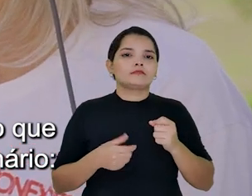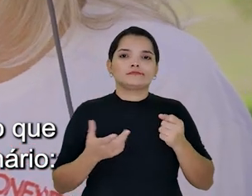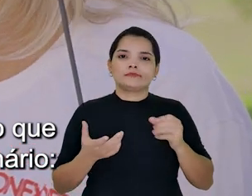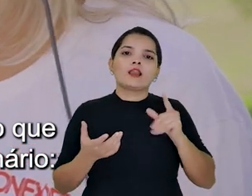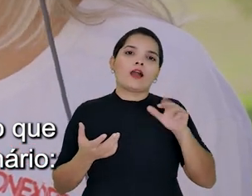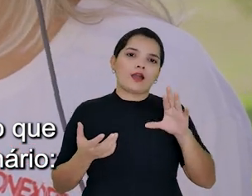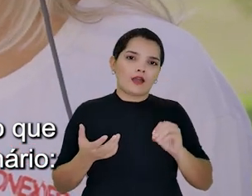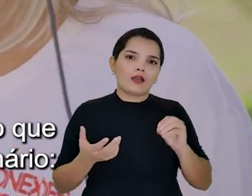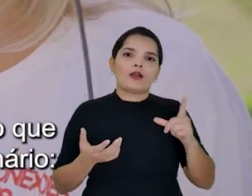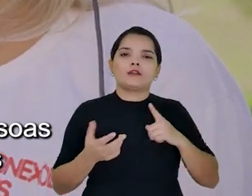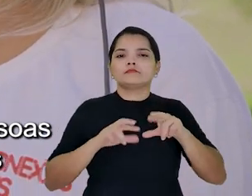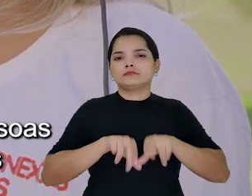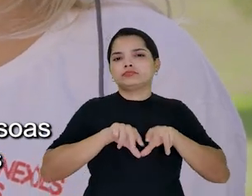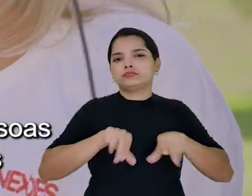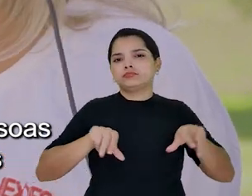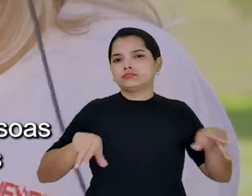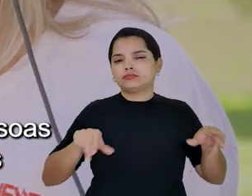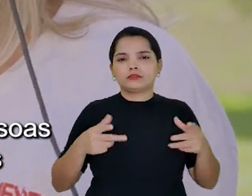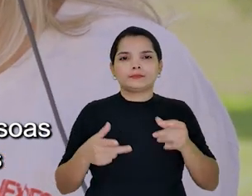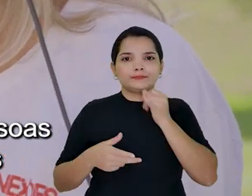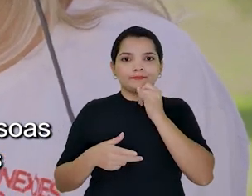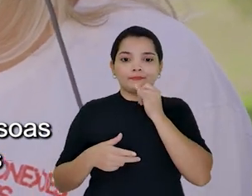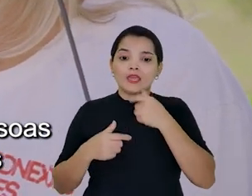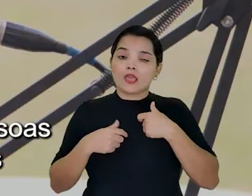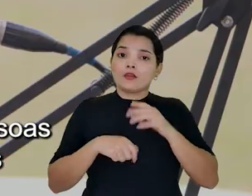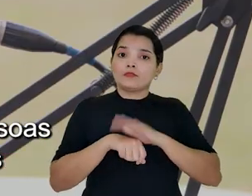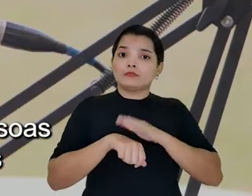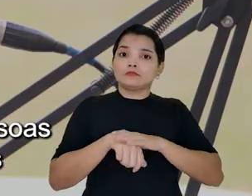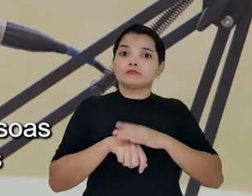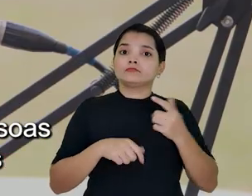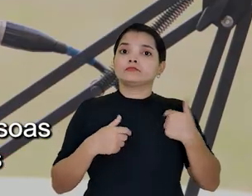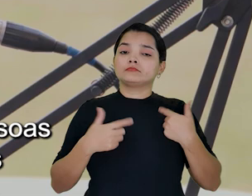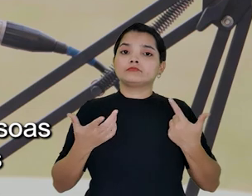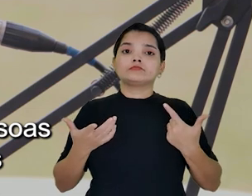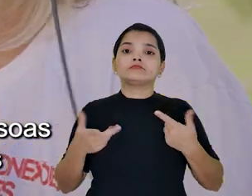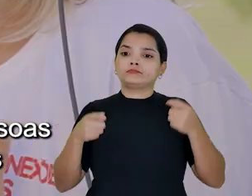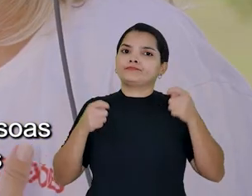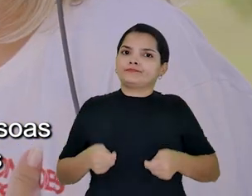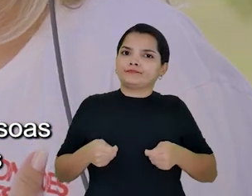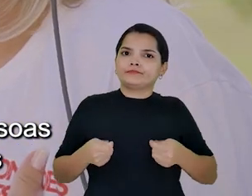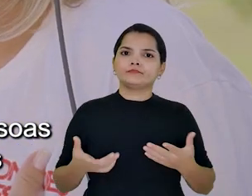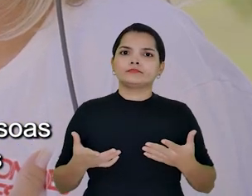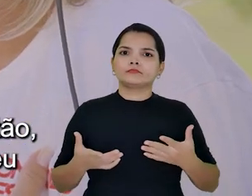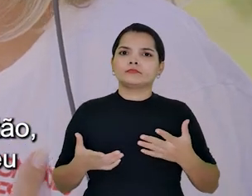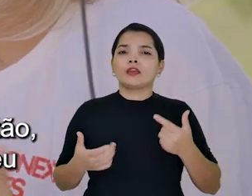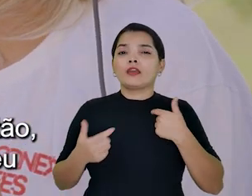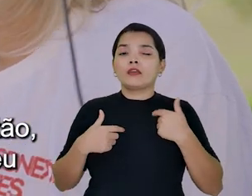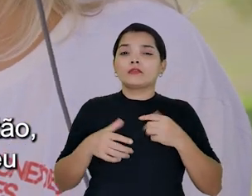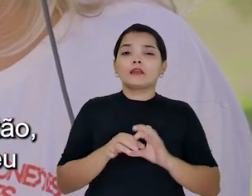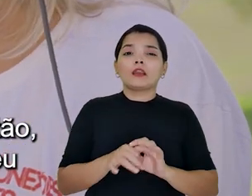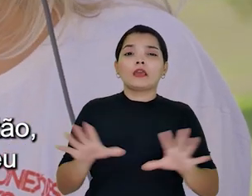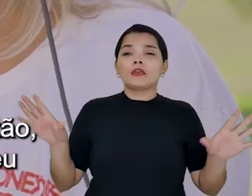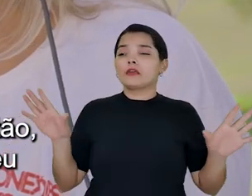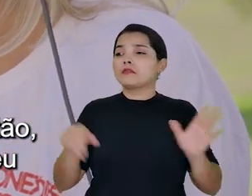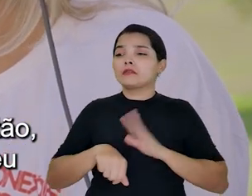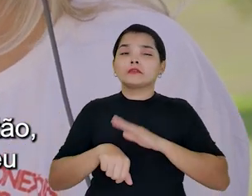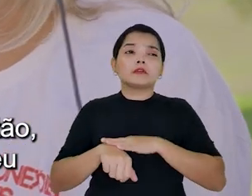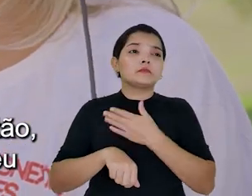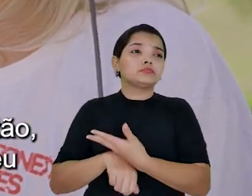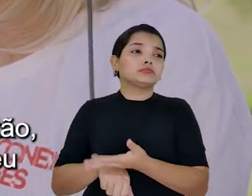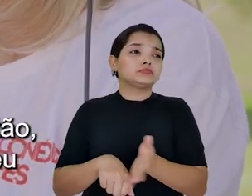componentes desse cenário né A questão da imposição de limite uh impor limites ninguém